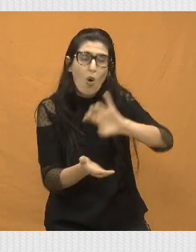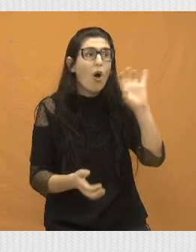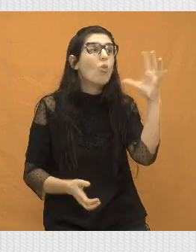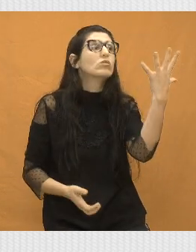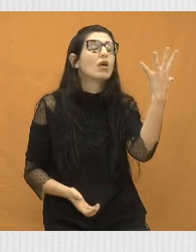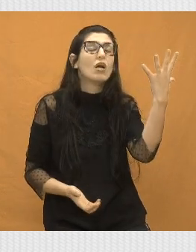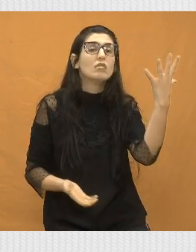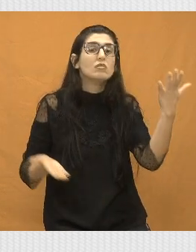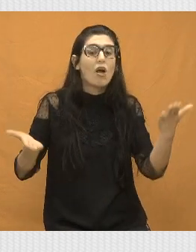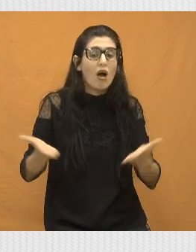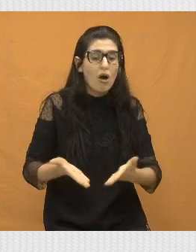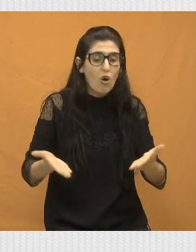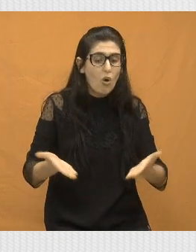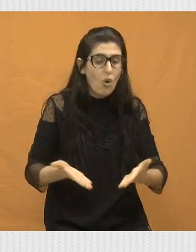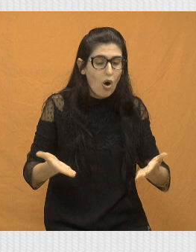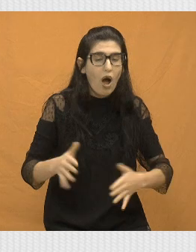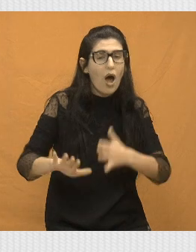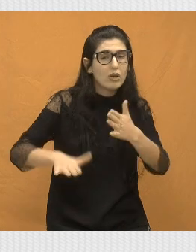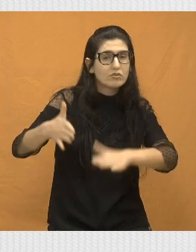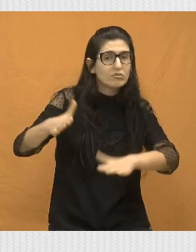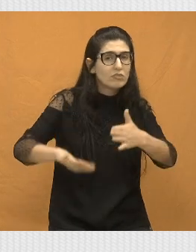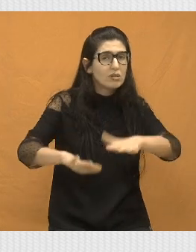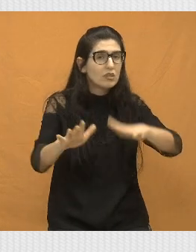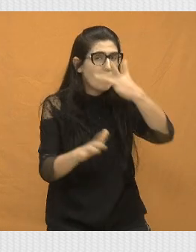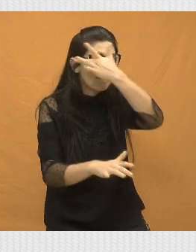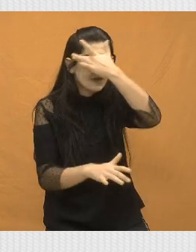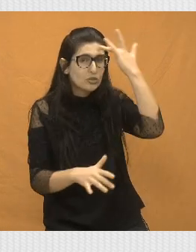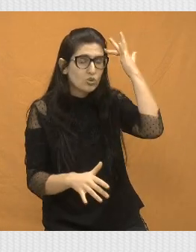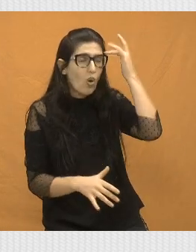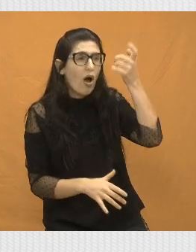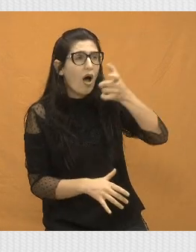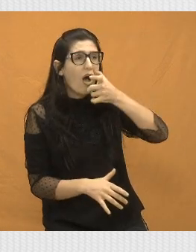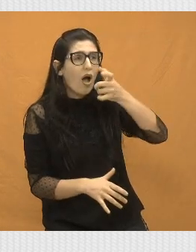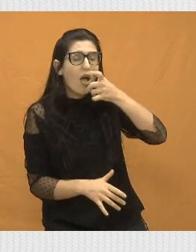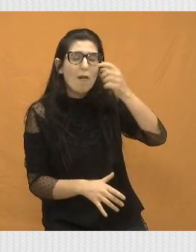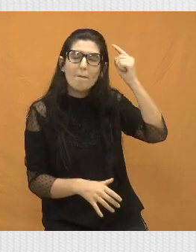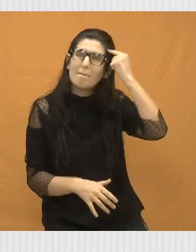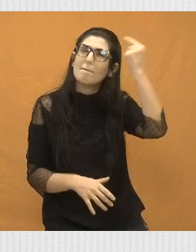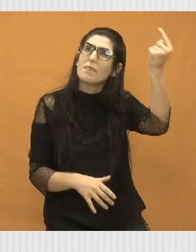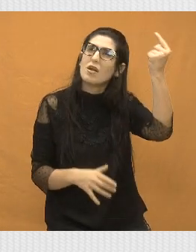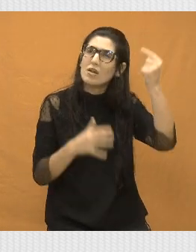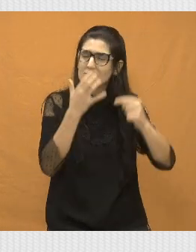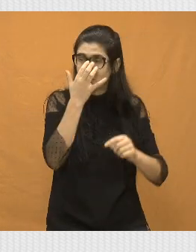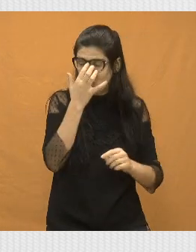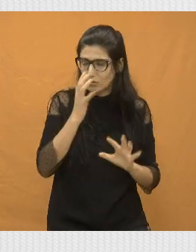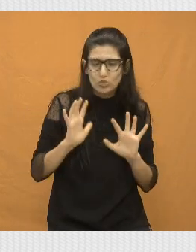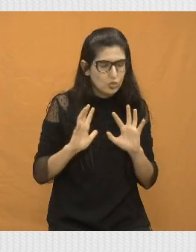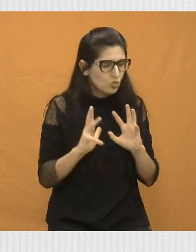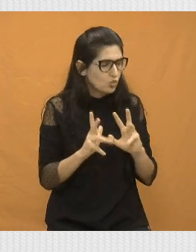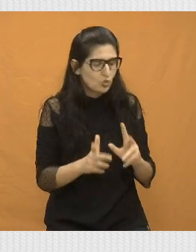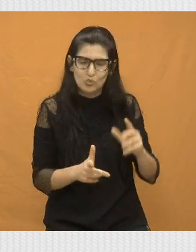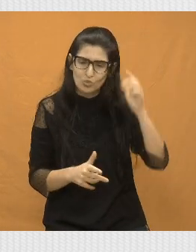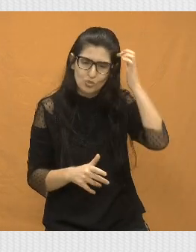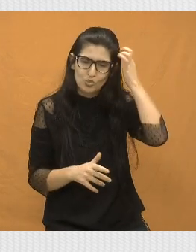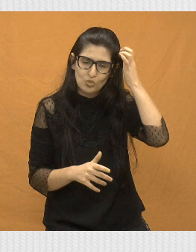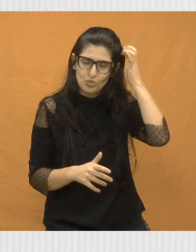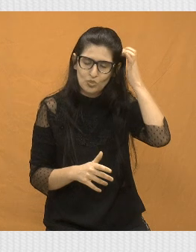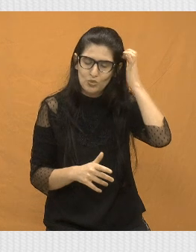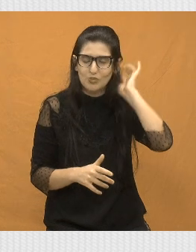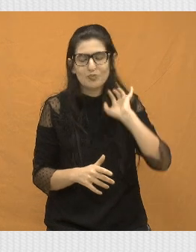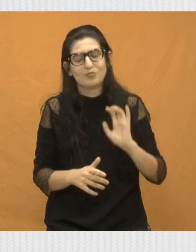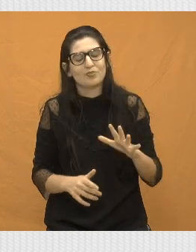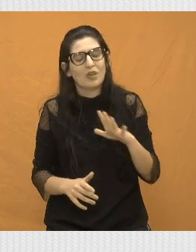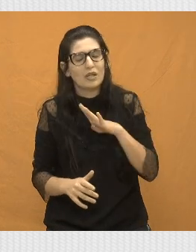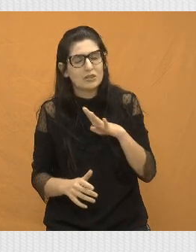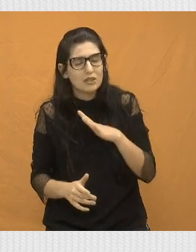salientar isso, porque às vezes as pessoas que estão assistindo imaginam que todo o lançamento hoje feito pelo município contábil